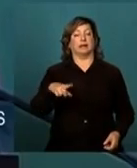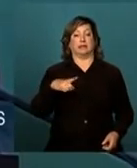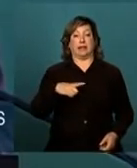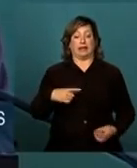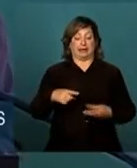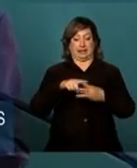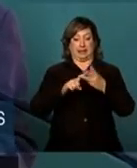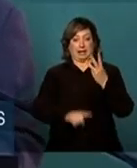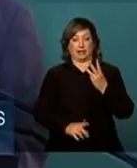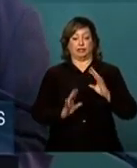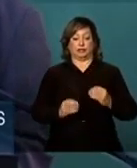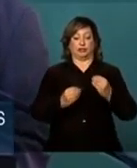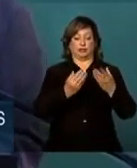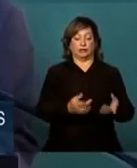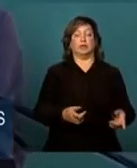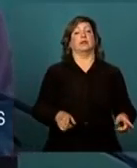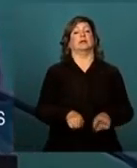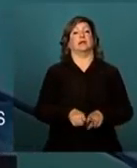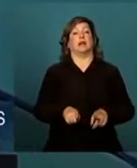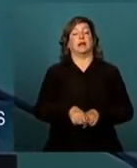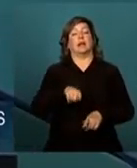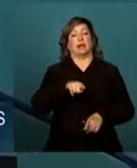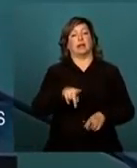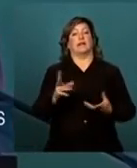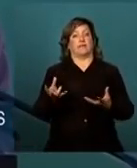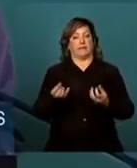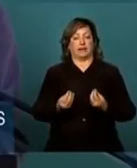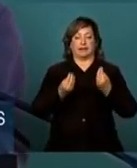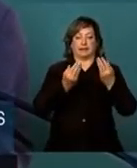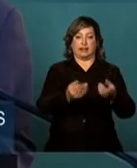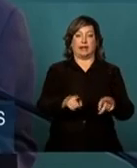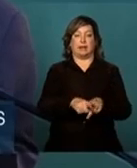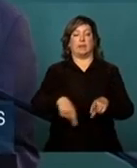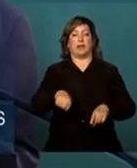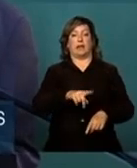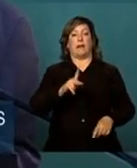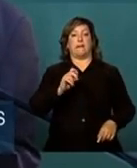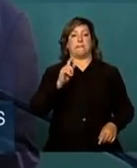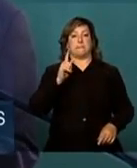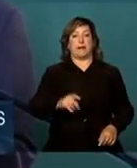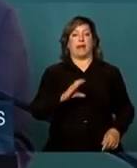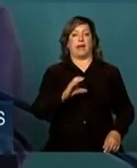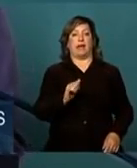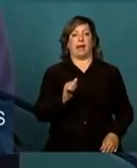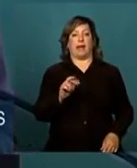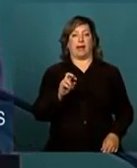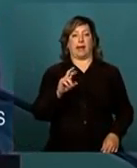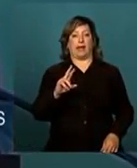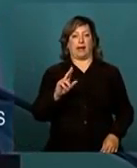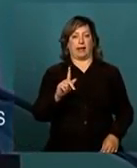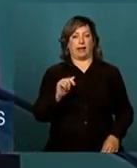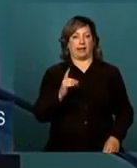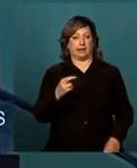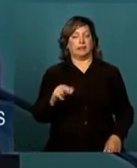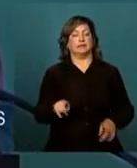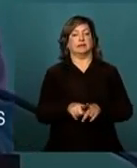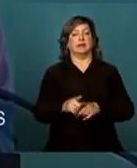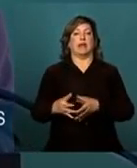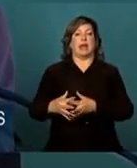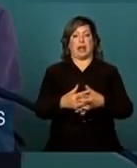desses três equipamentos, o município ainda recebe uma pá carregadeira e um caminhão-pipa.